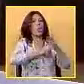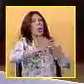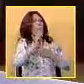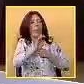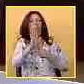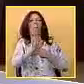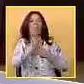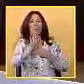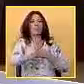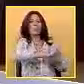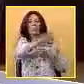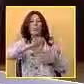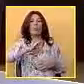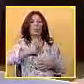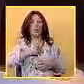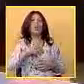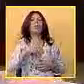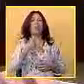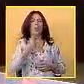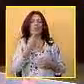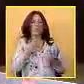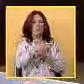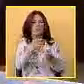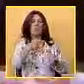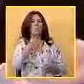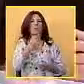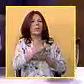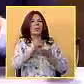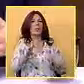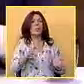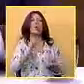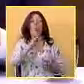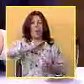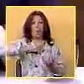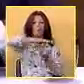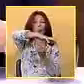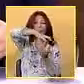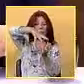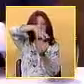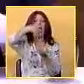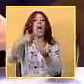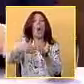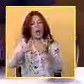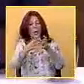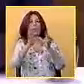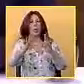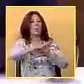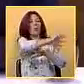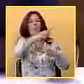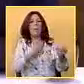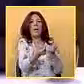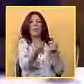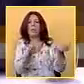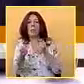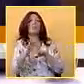sim globais. Esta posição não deixa de ser um pouco confusa? O mundo é um local que neste momento estamos todos próximos uns dos